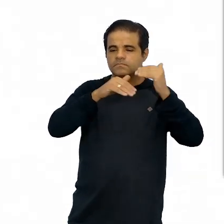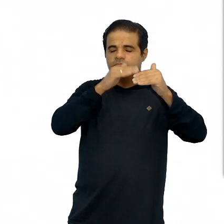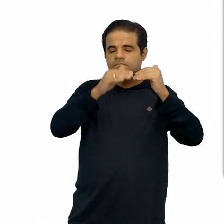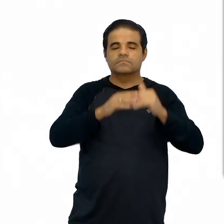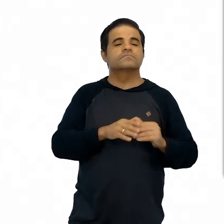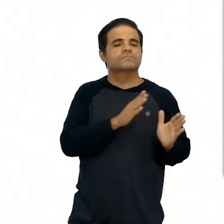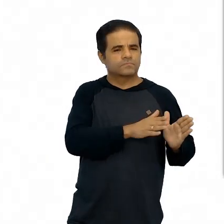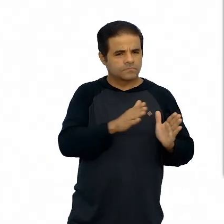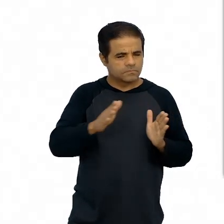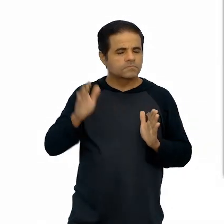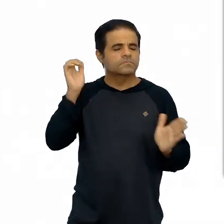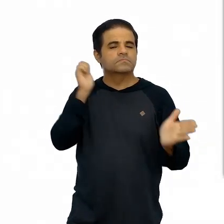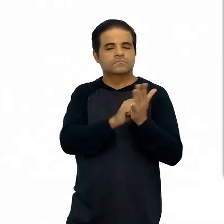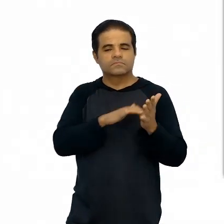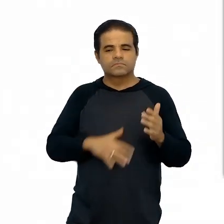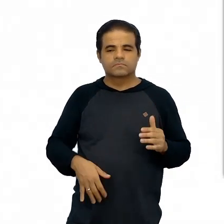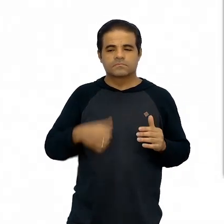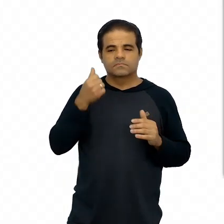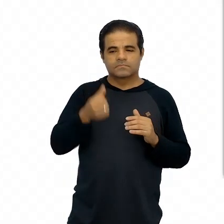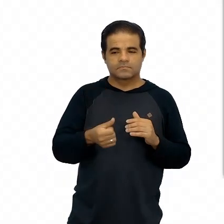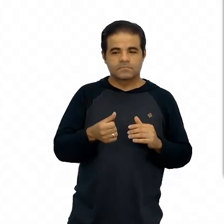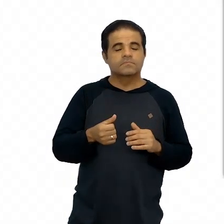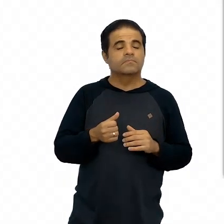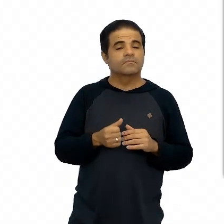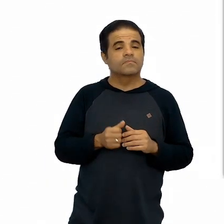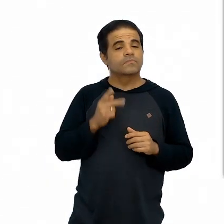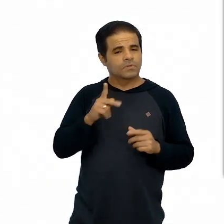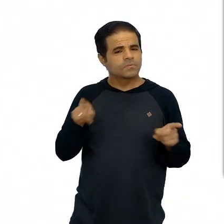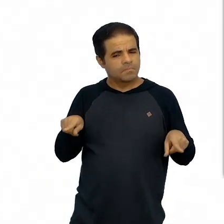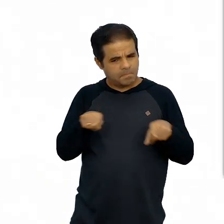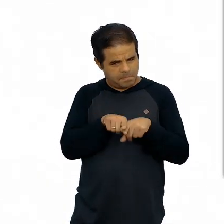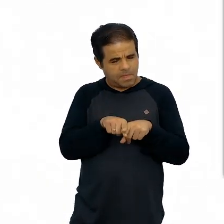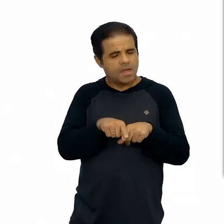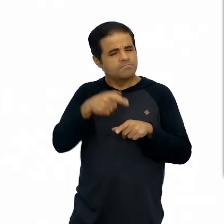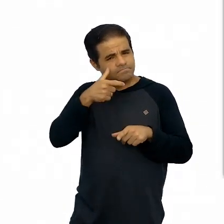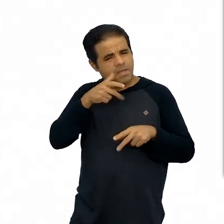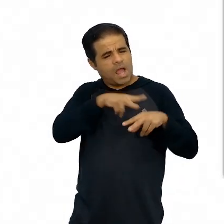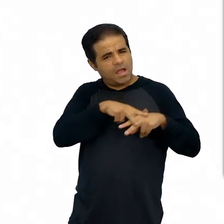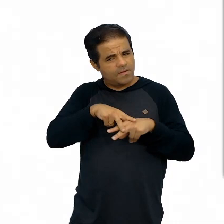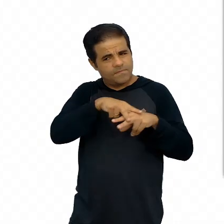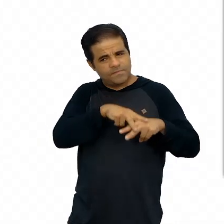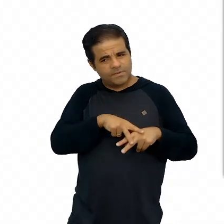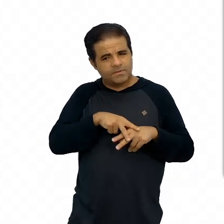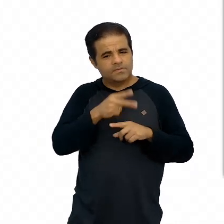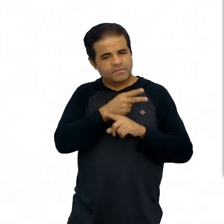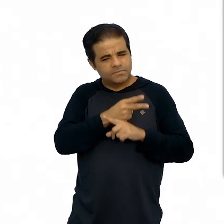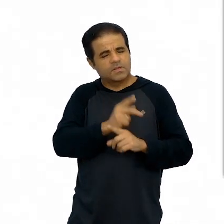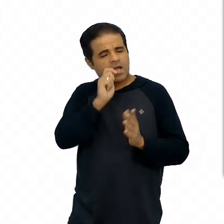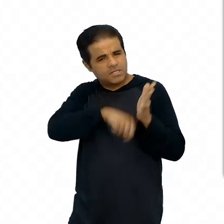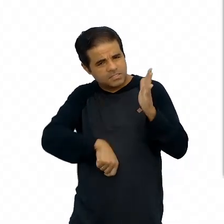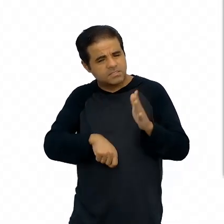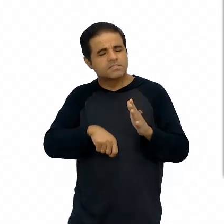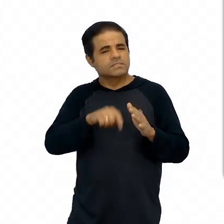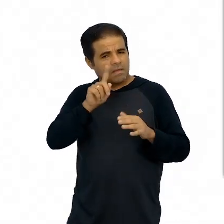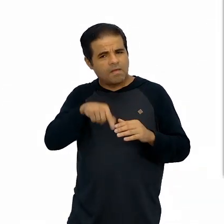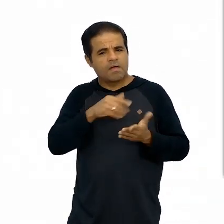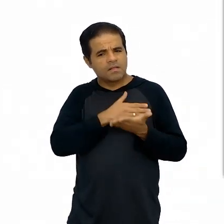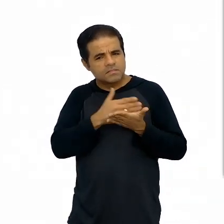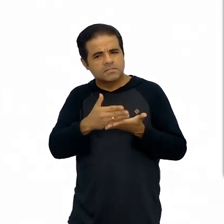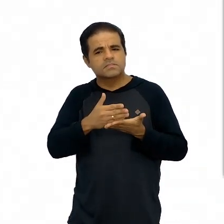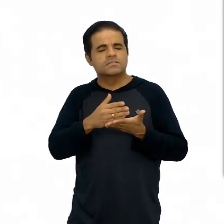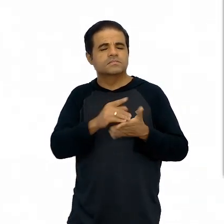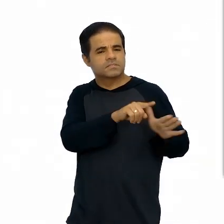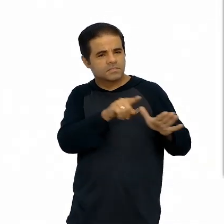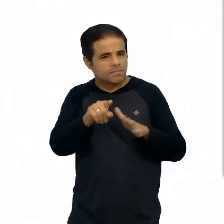da sequência de atividade 6. Assim, com seus pares, revisitem e busquem os registros iniciados